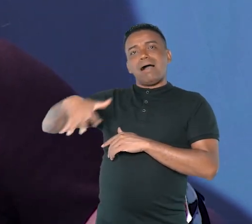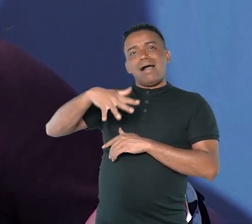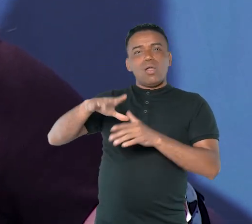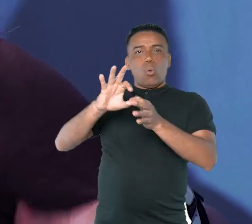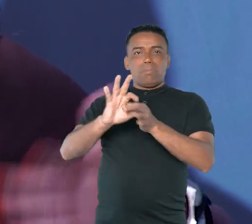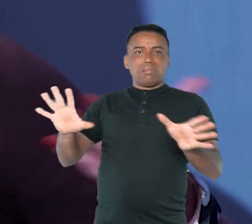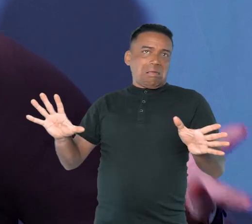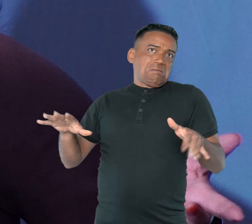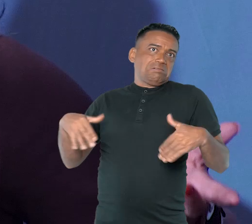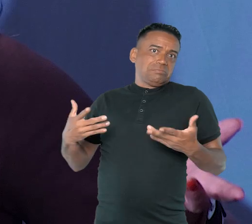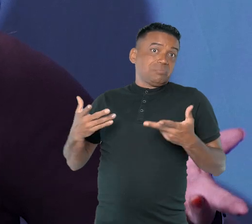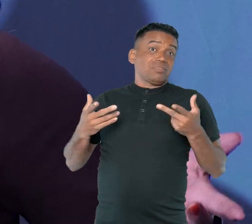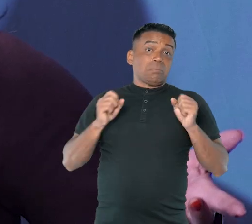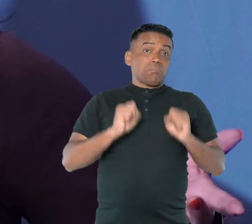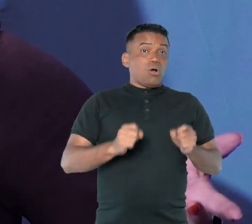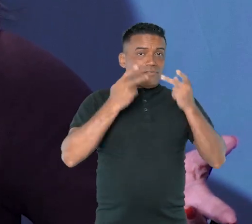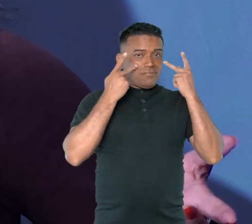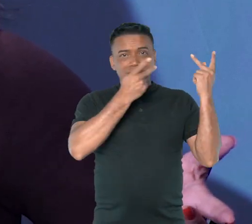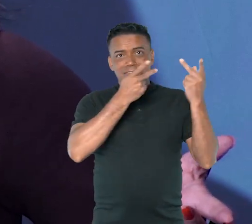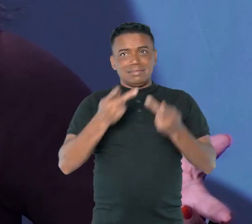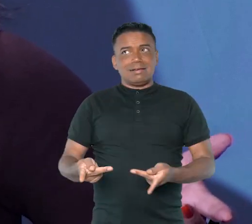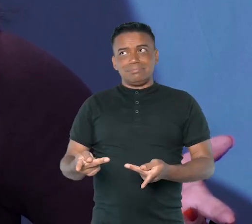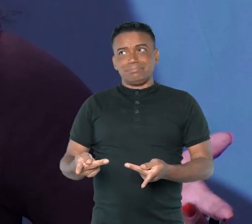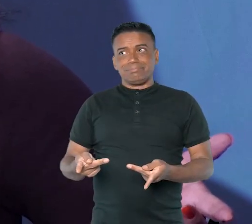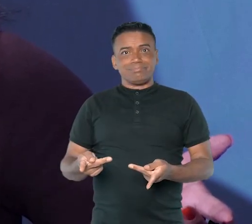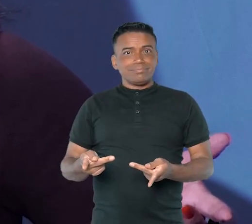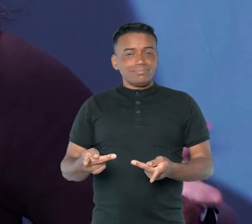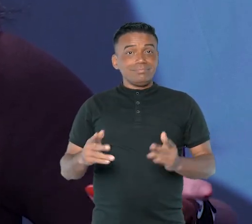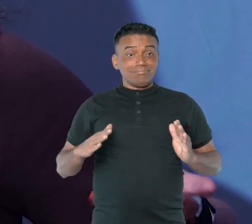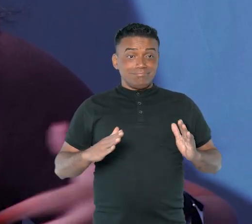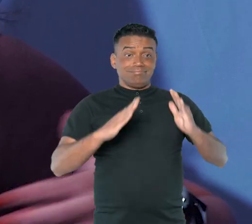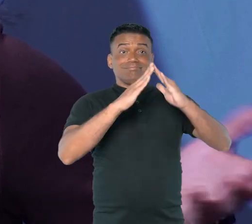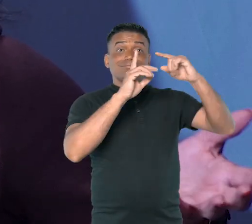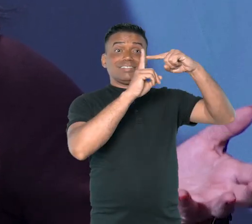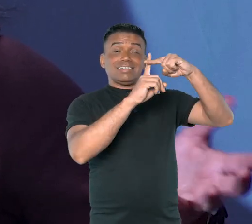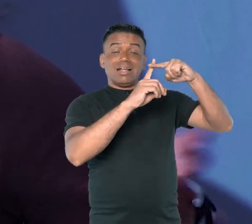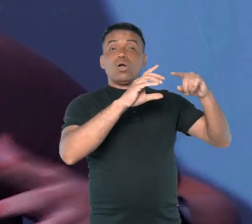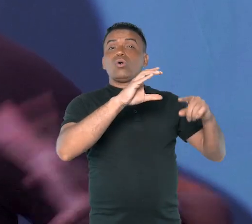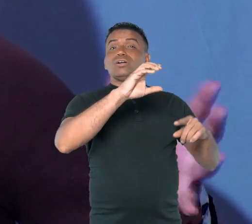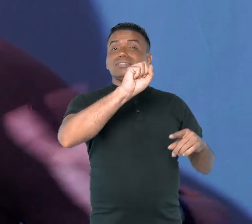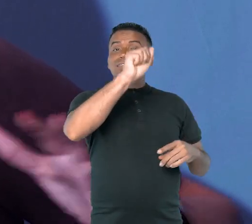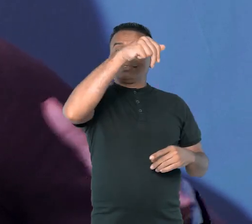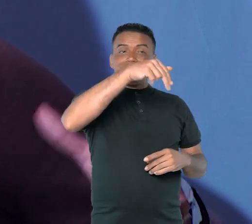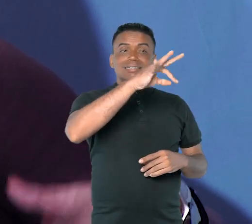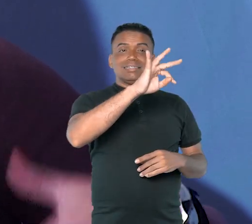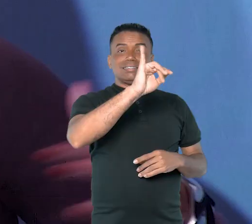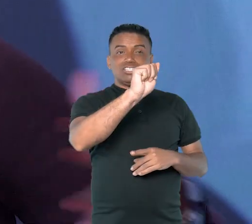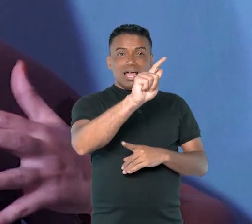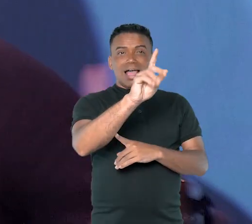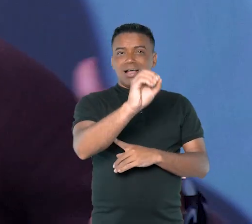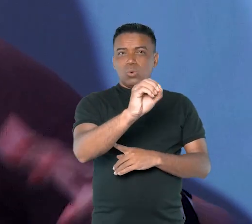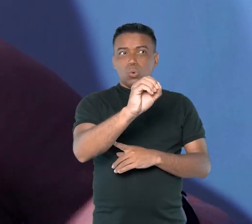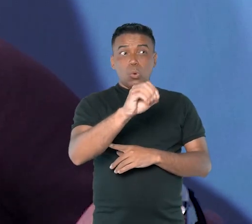pode visitar a Catedral de Santiago de Compostela sem ter feito todo o caminho. Eu acho que é um pouco